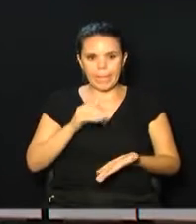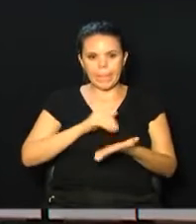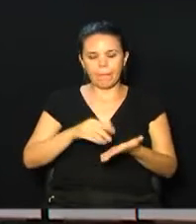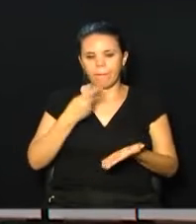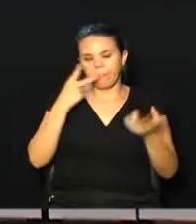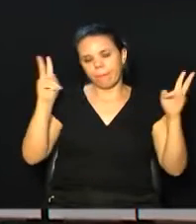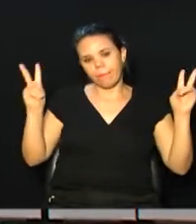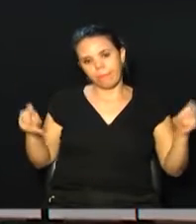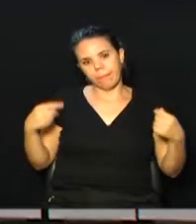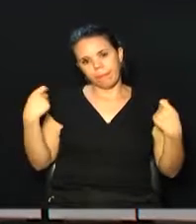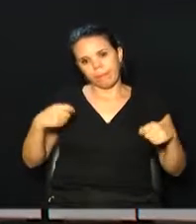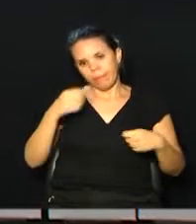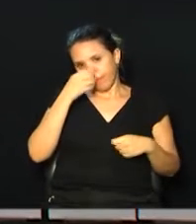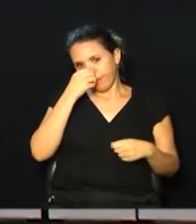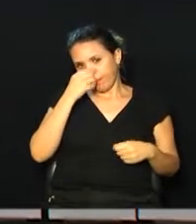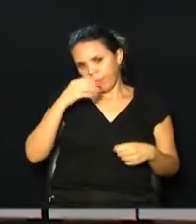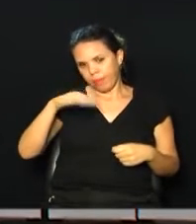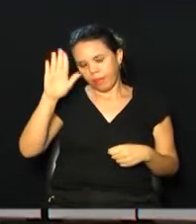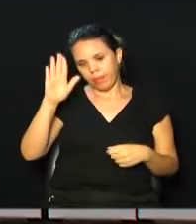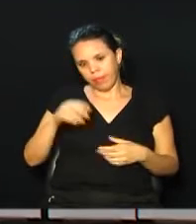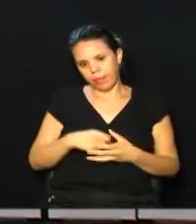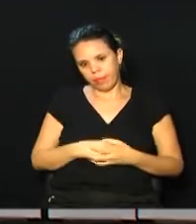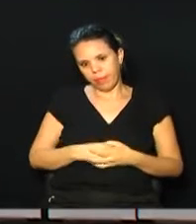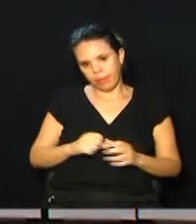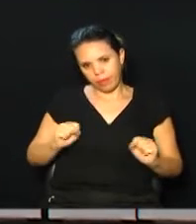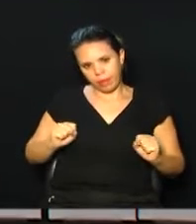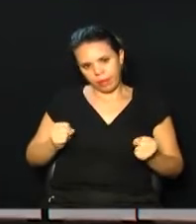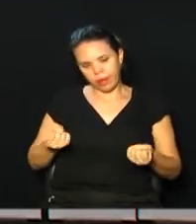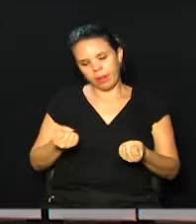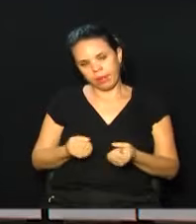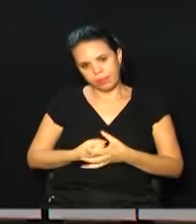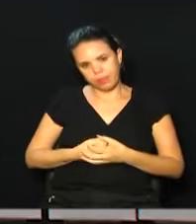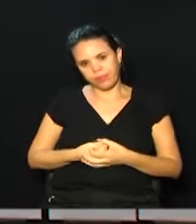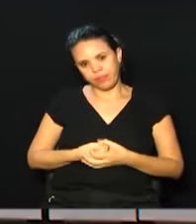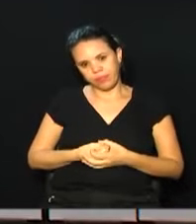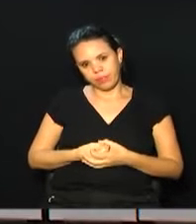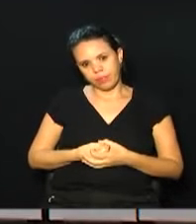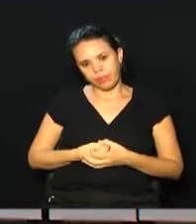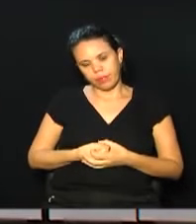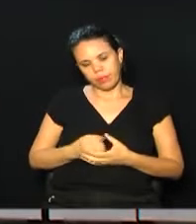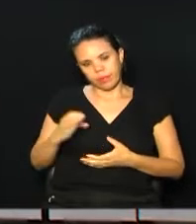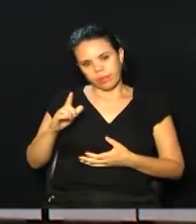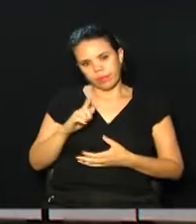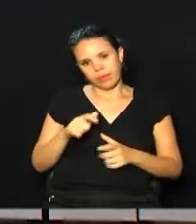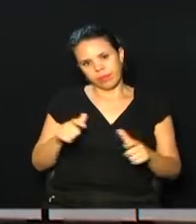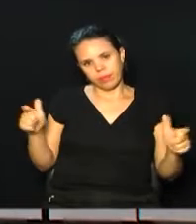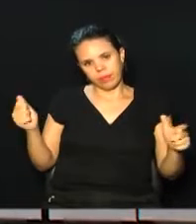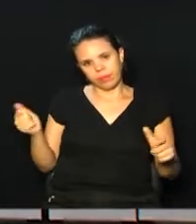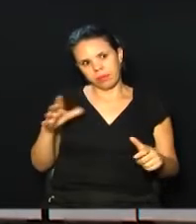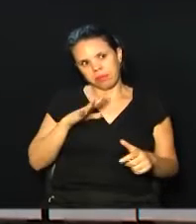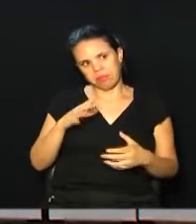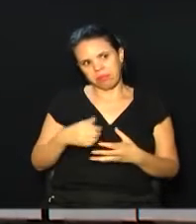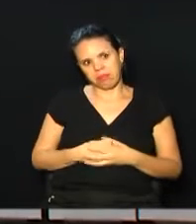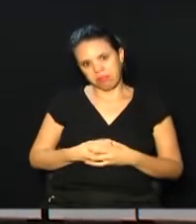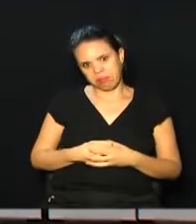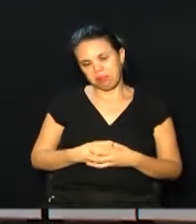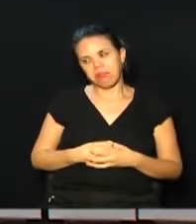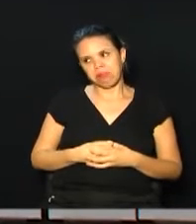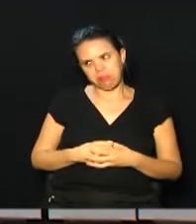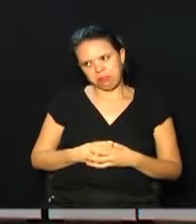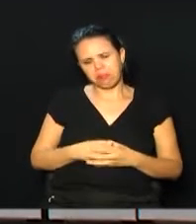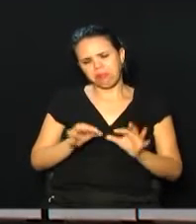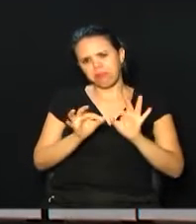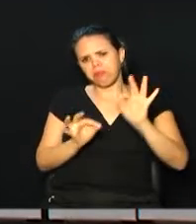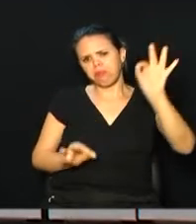falou, precisa de mais, né? A gente precisa fazer esforço, porque só o distrito Campo Grande é maior que uma cidade. E aí, fica muito longe